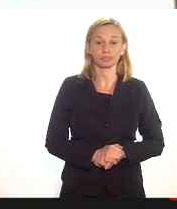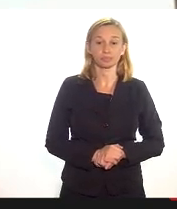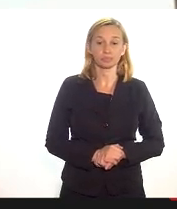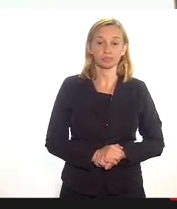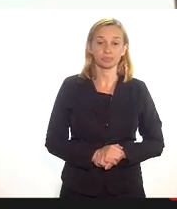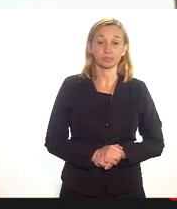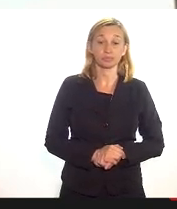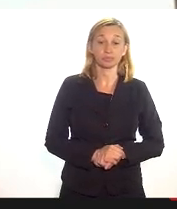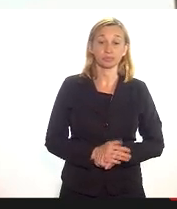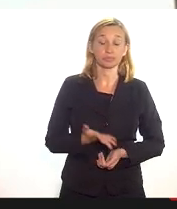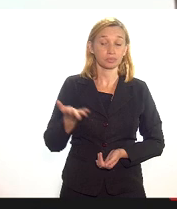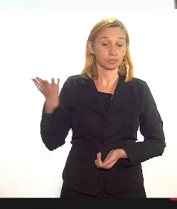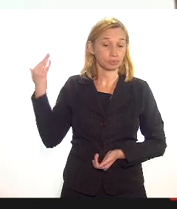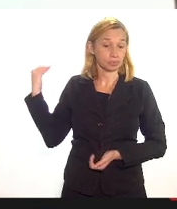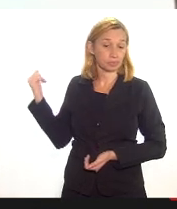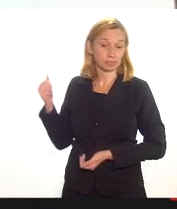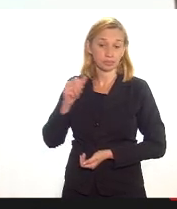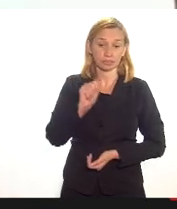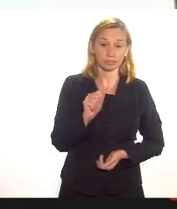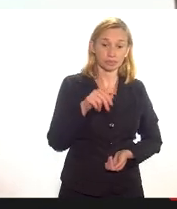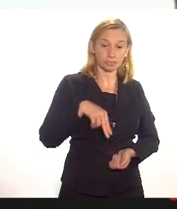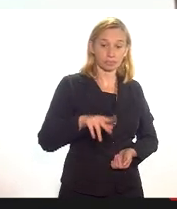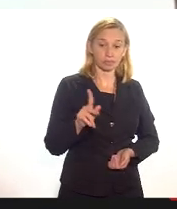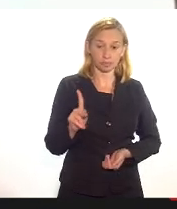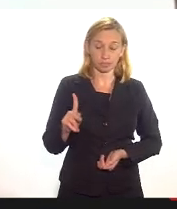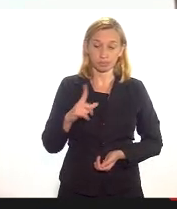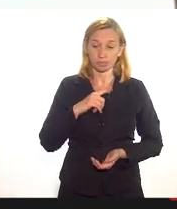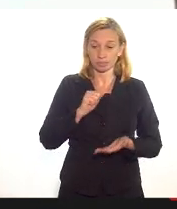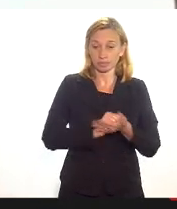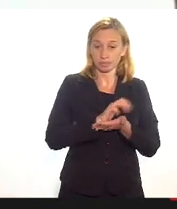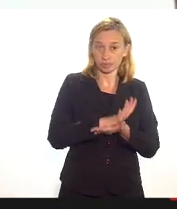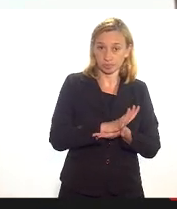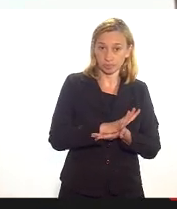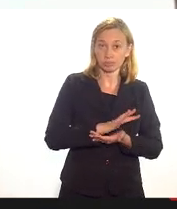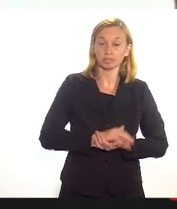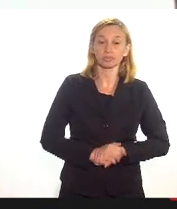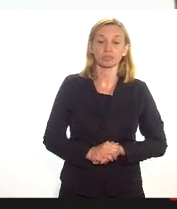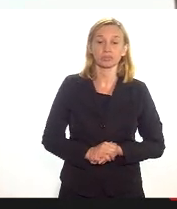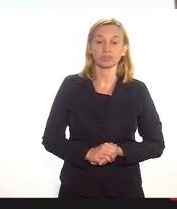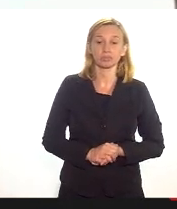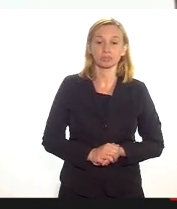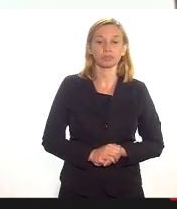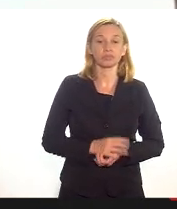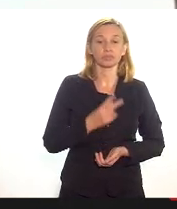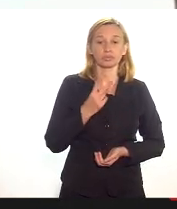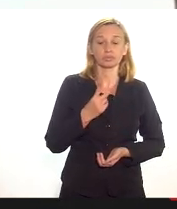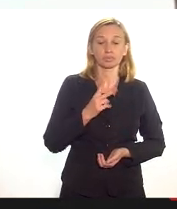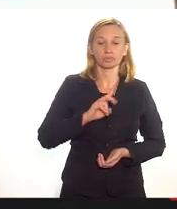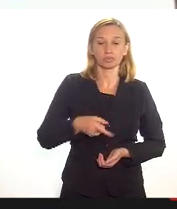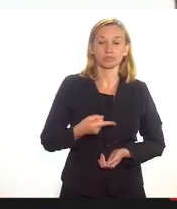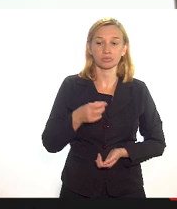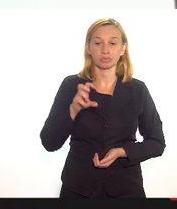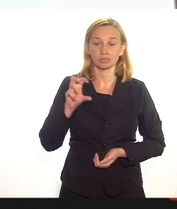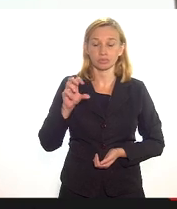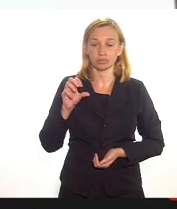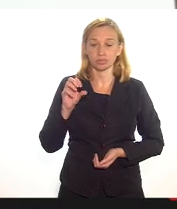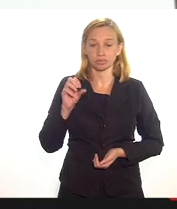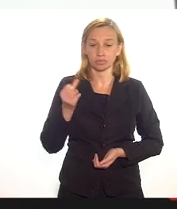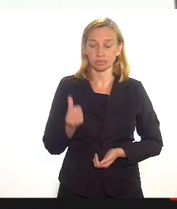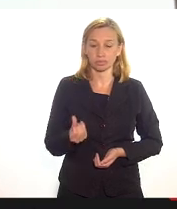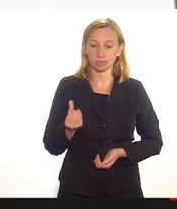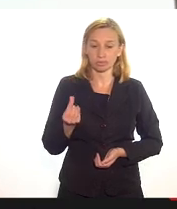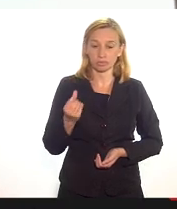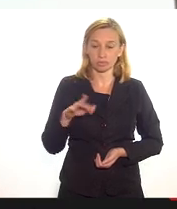porque naquela época a NP teria aplicado uma multa de 2,6 bilhões